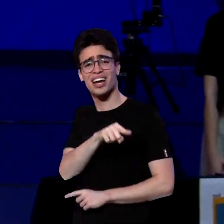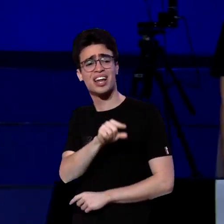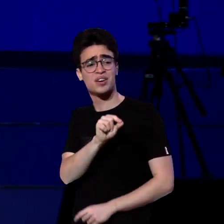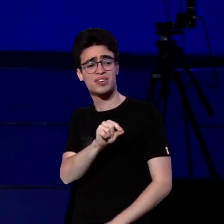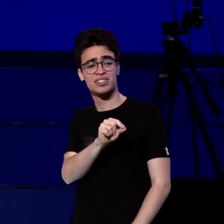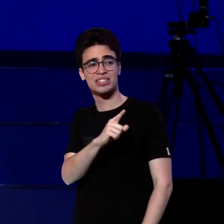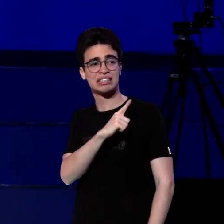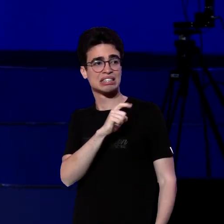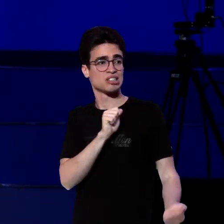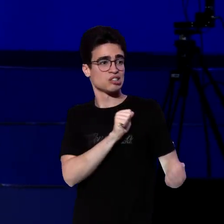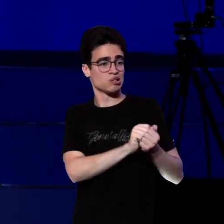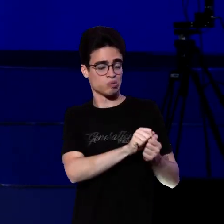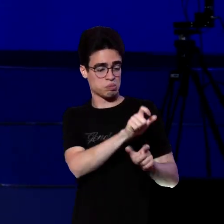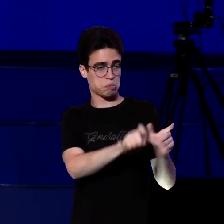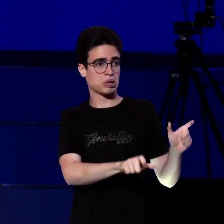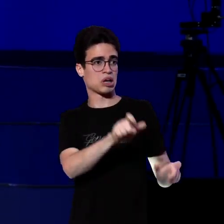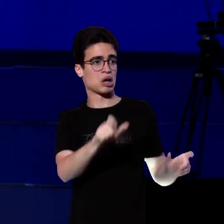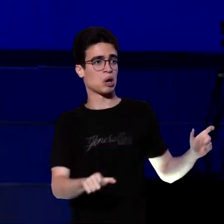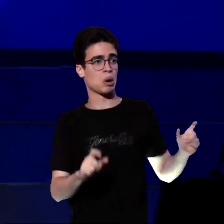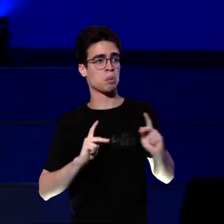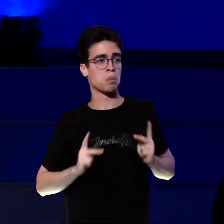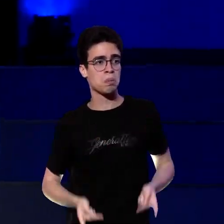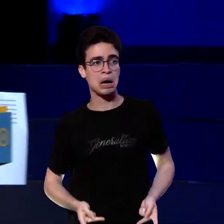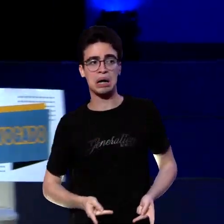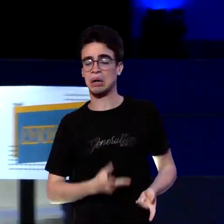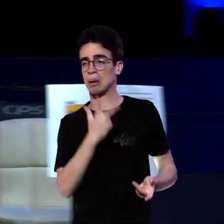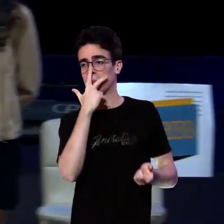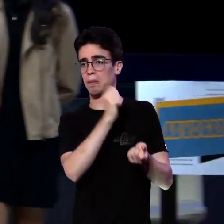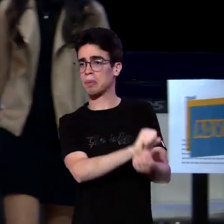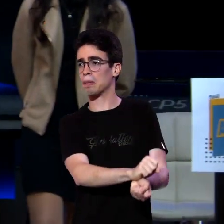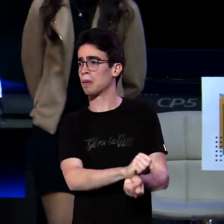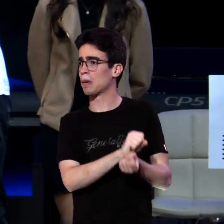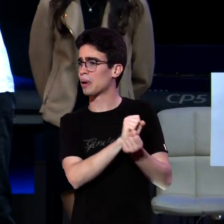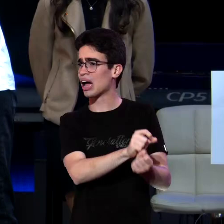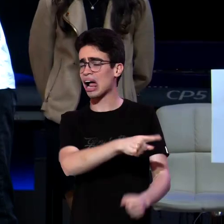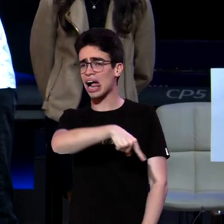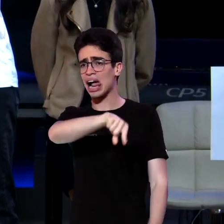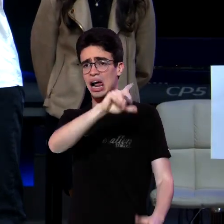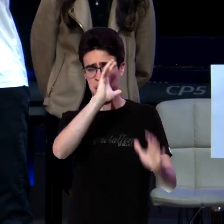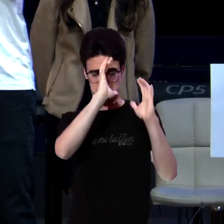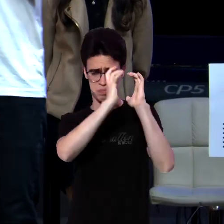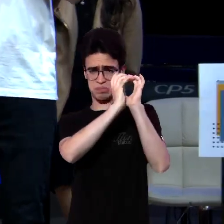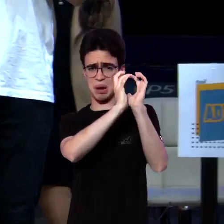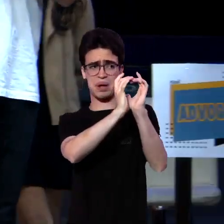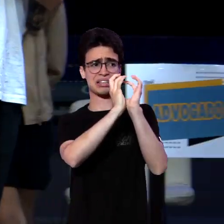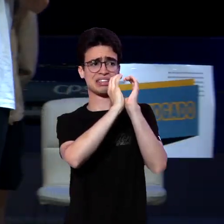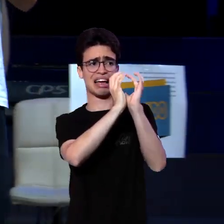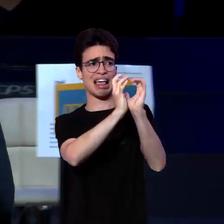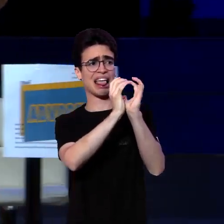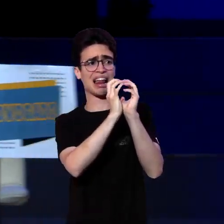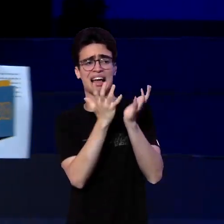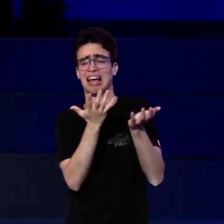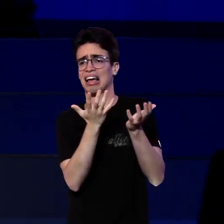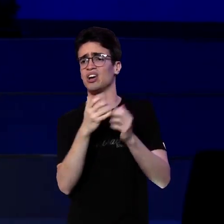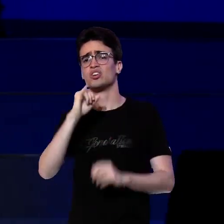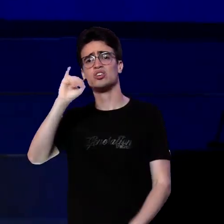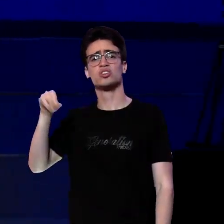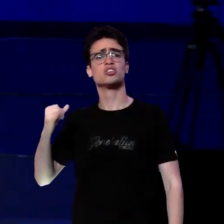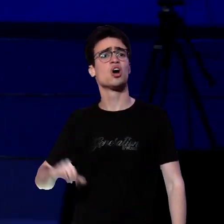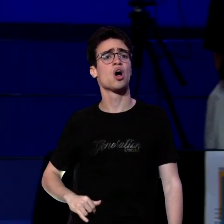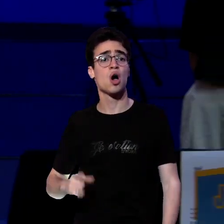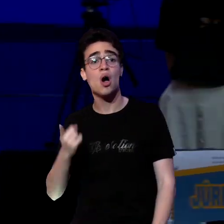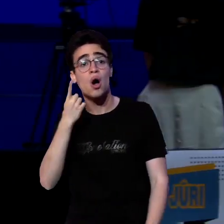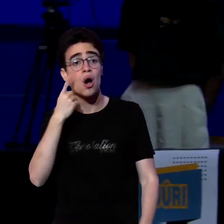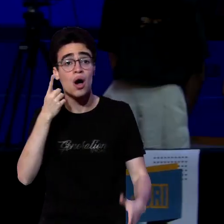dos homens, no tribunal da cabecinha dele. E aí o que Jó começou a fazer?